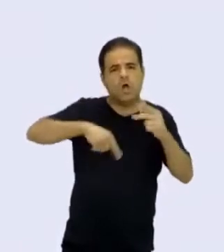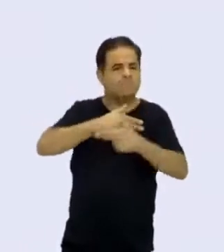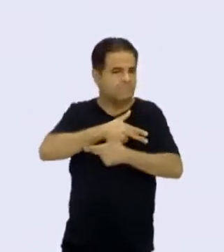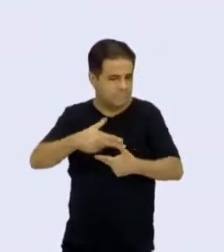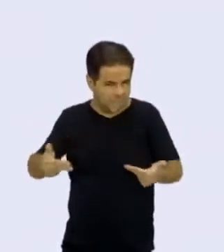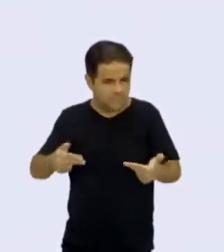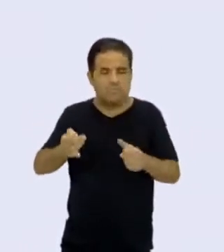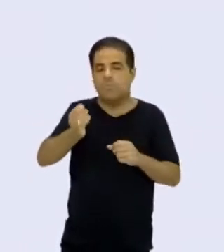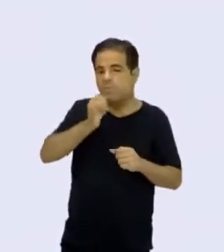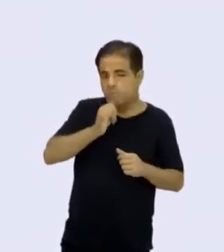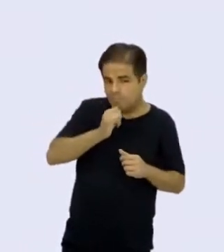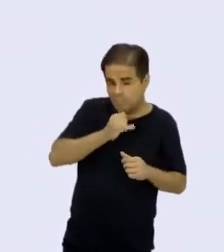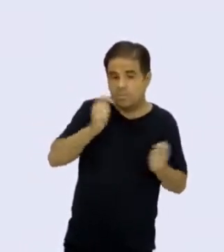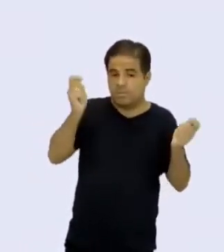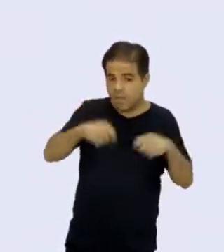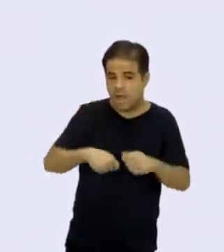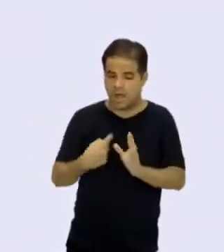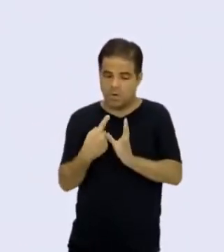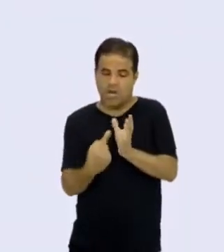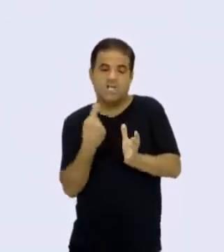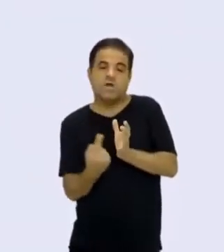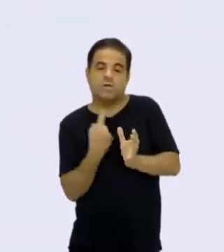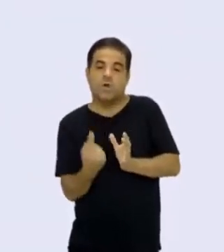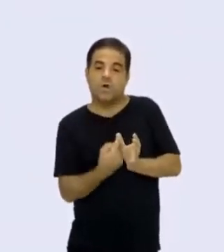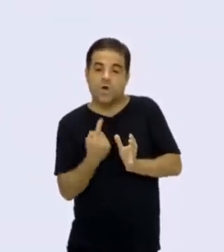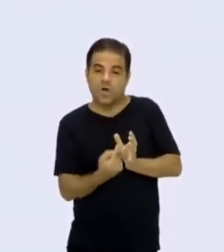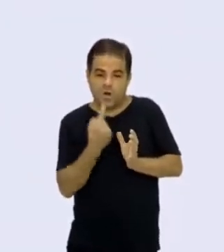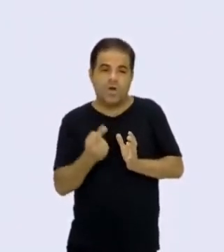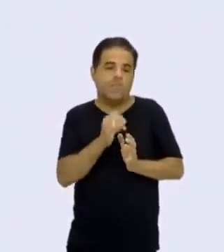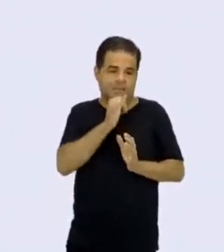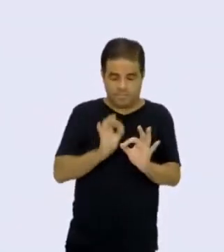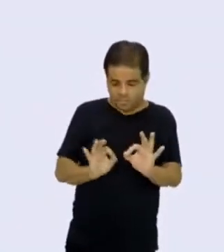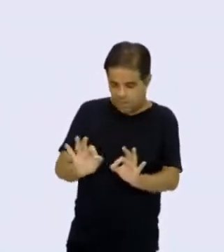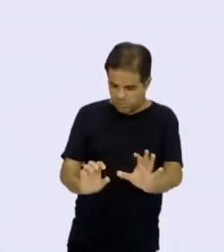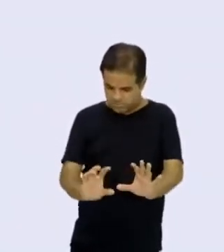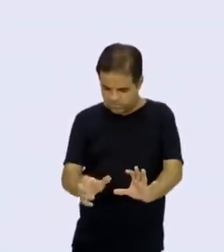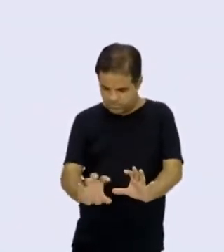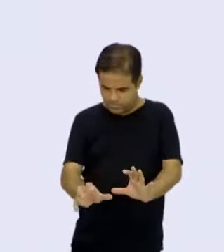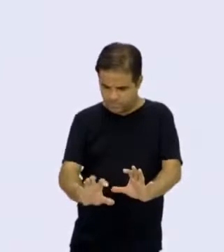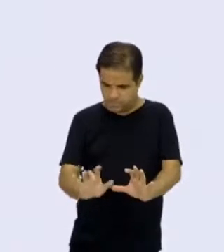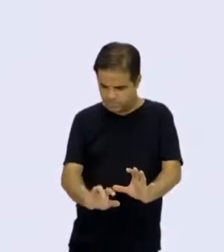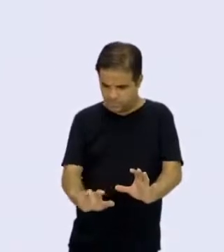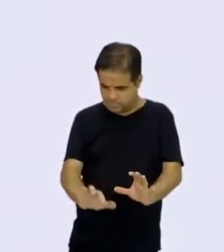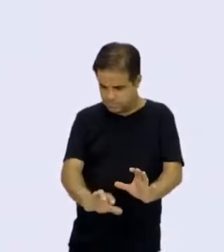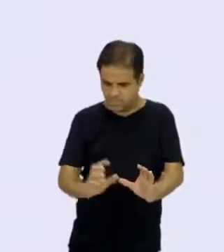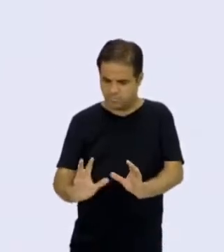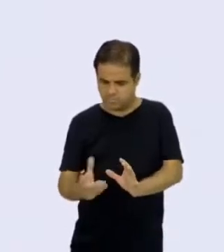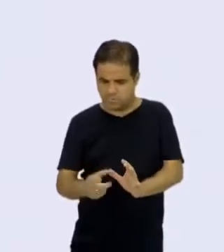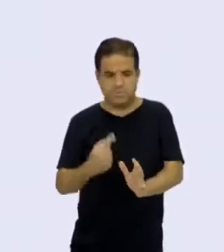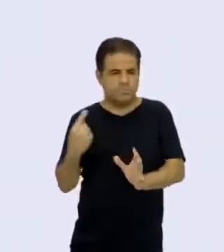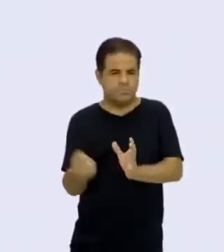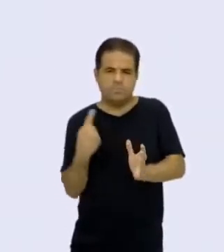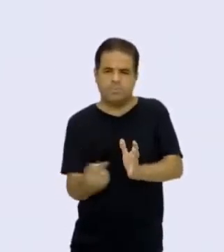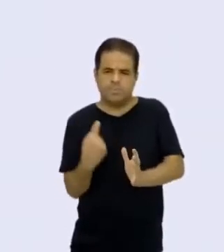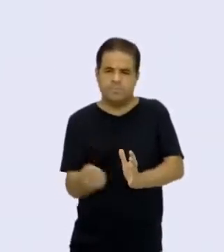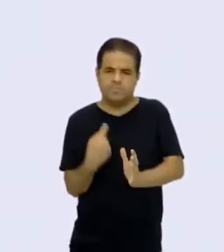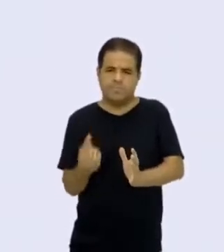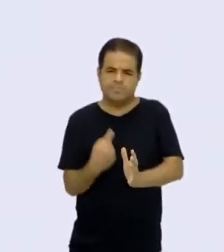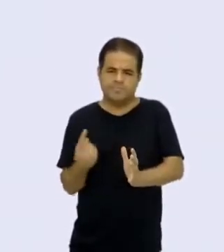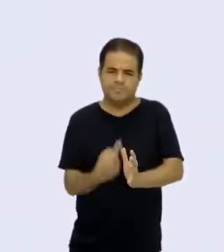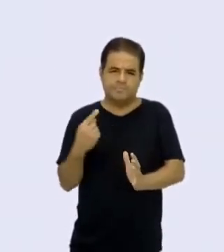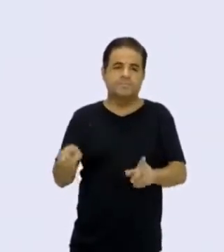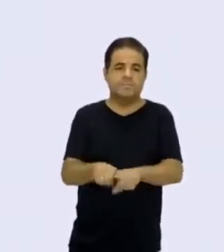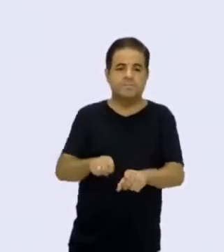cotidiano. Por exemplo, ele é encontrado no liquidificador, quando a gente vai ajustar ali a velocidade do nosso liquidificador. Ele